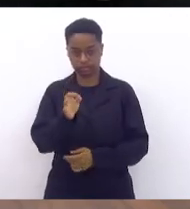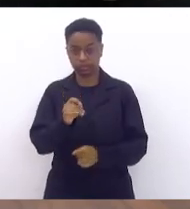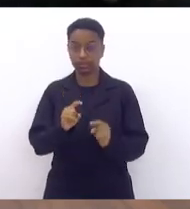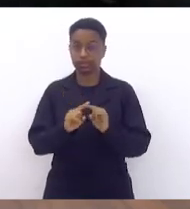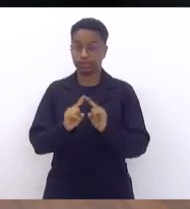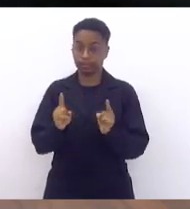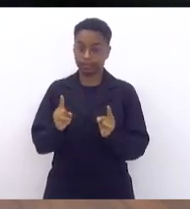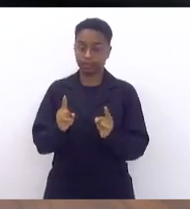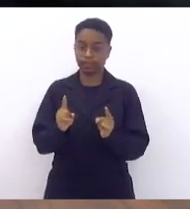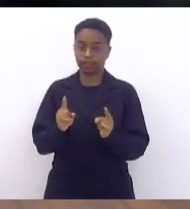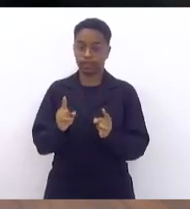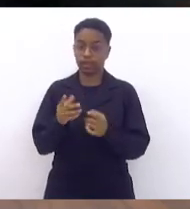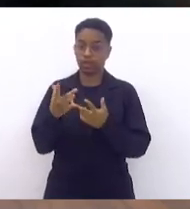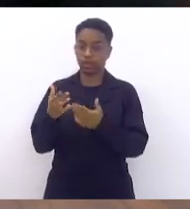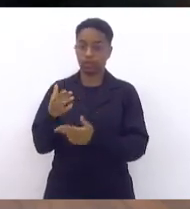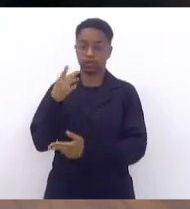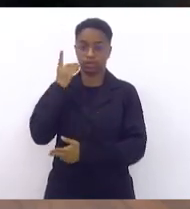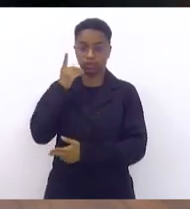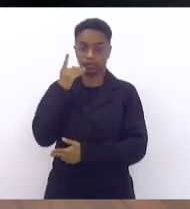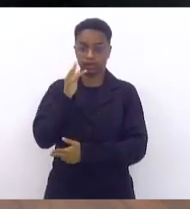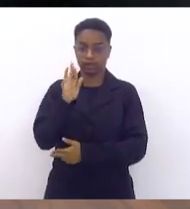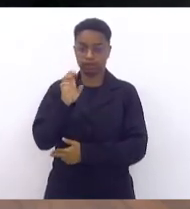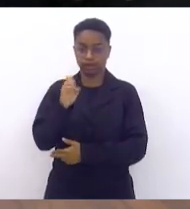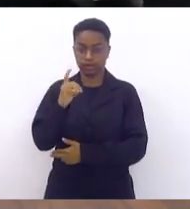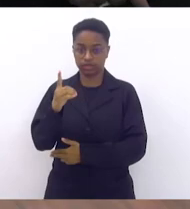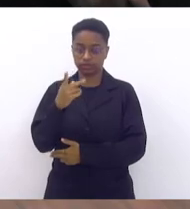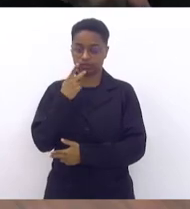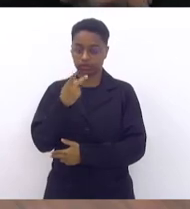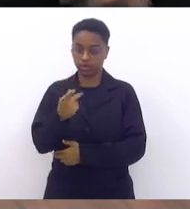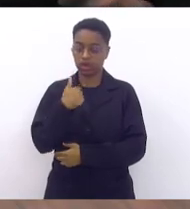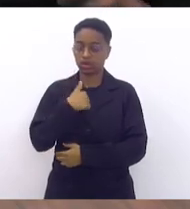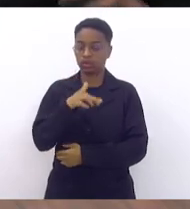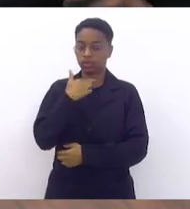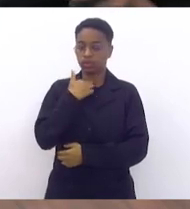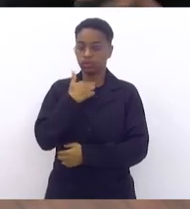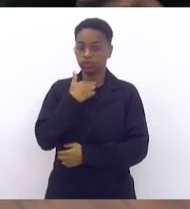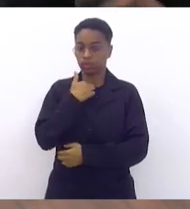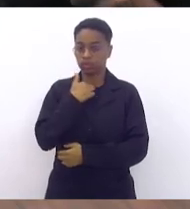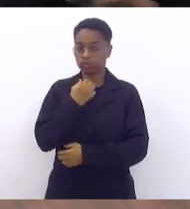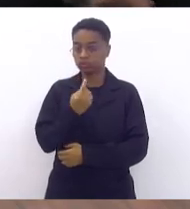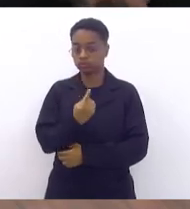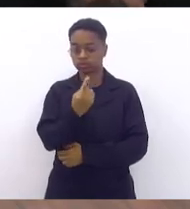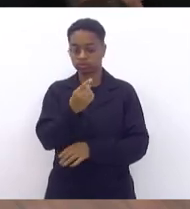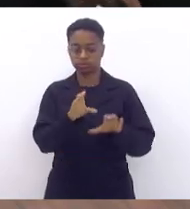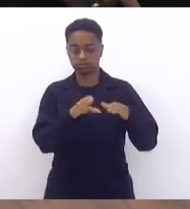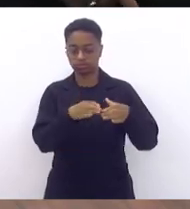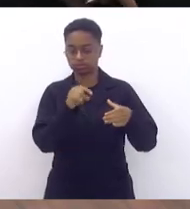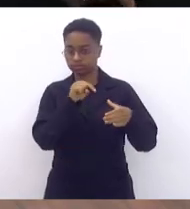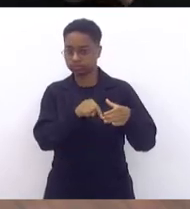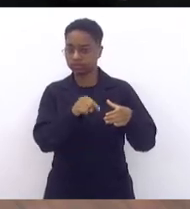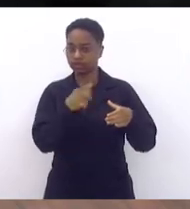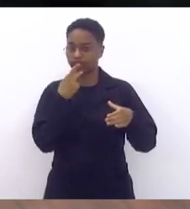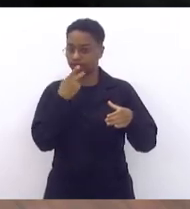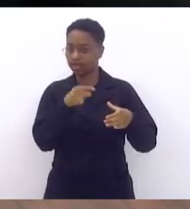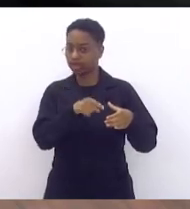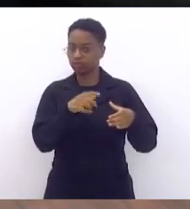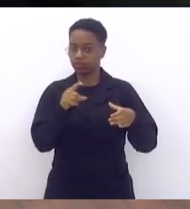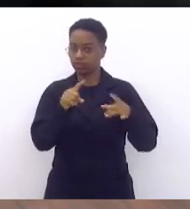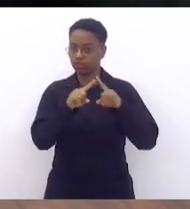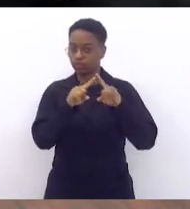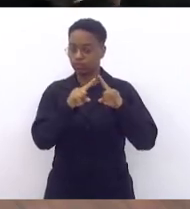como o deputado Fred muito bem falou, eu não posso pegar uma comunidade que não funciona a